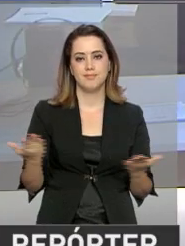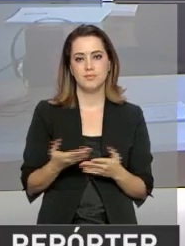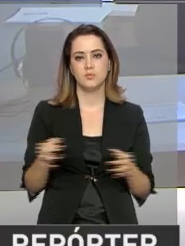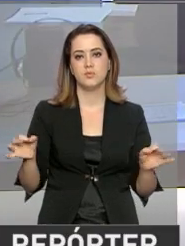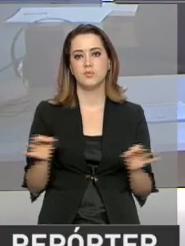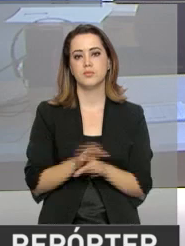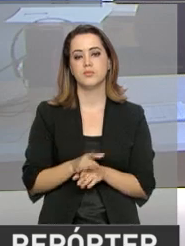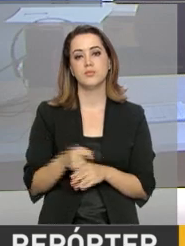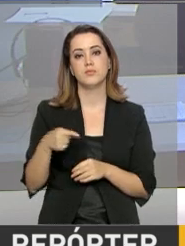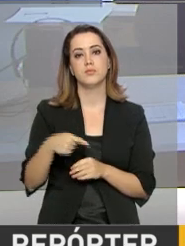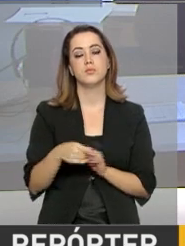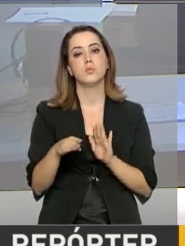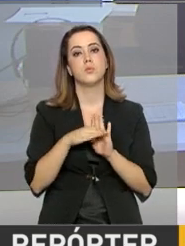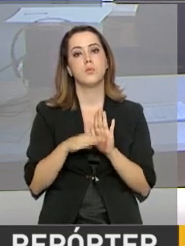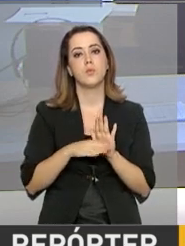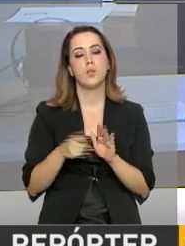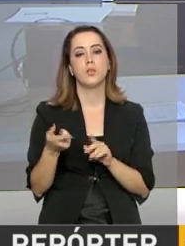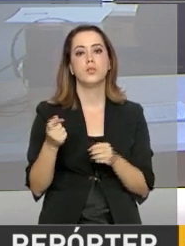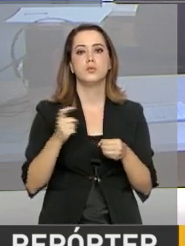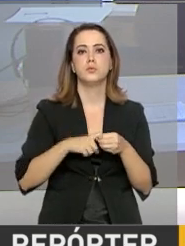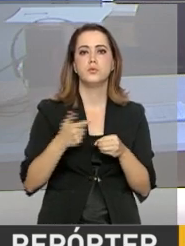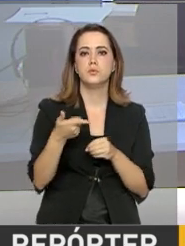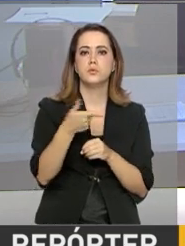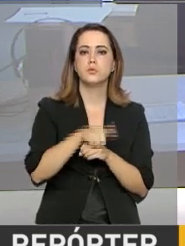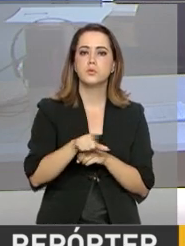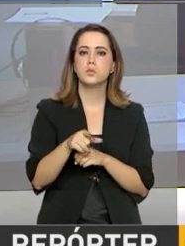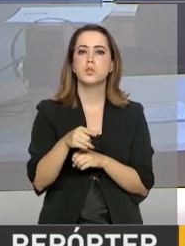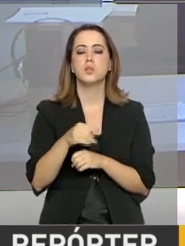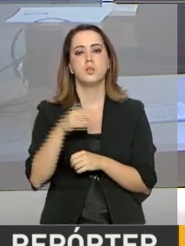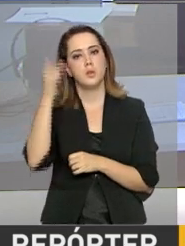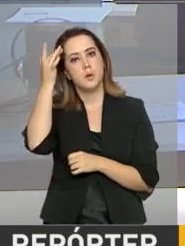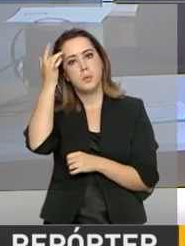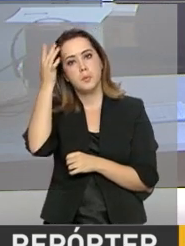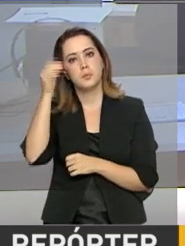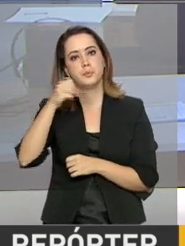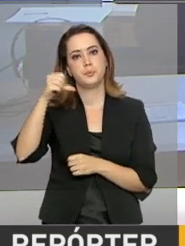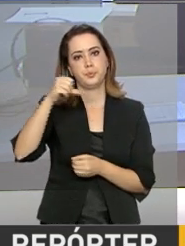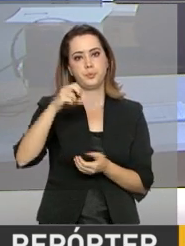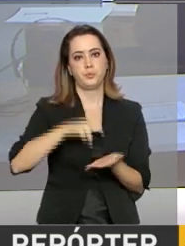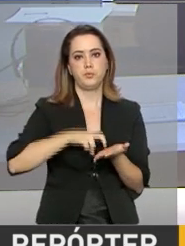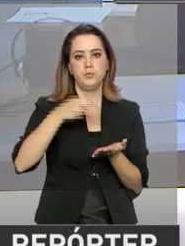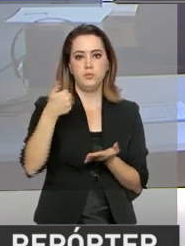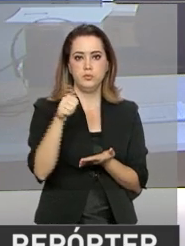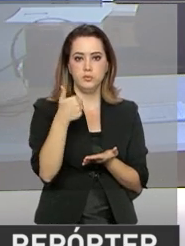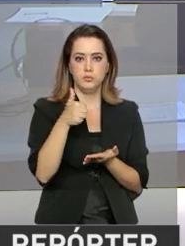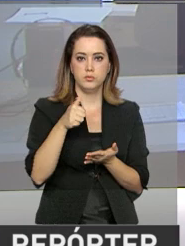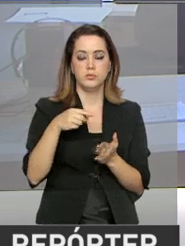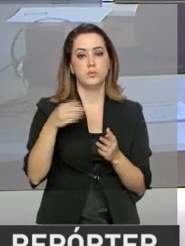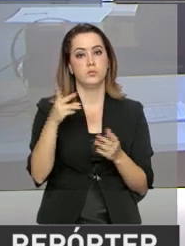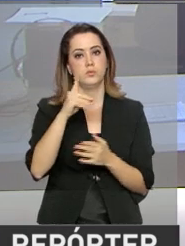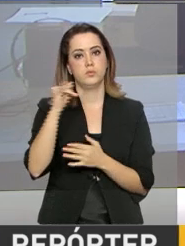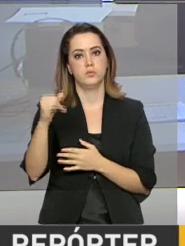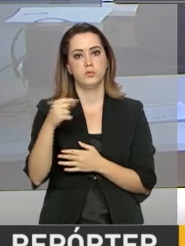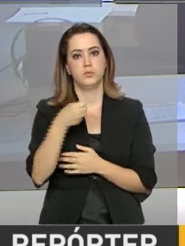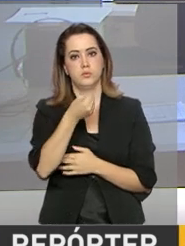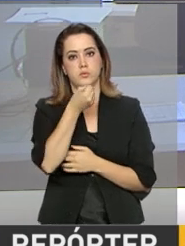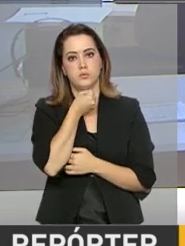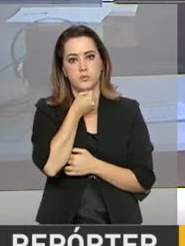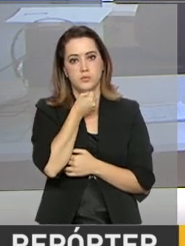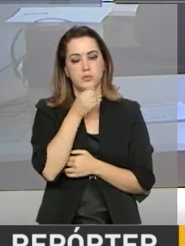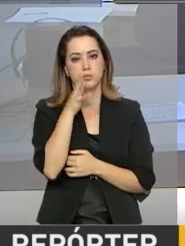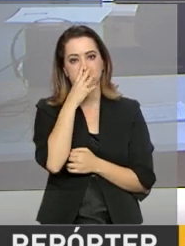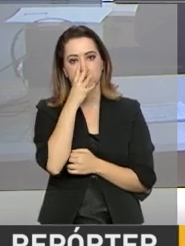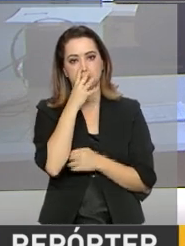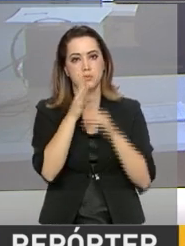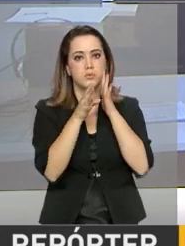esta edição voltamos a qualquer momento com outras informações ou amanhã às 9 da manhã na primeira edição do dia do repórter NBR